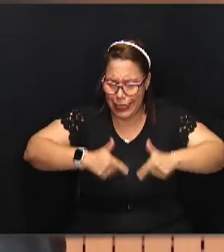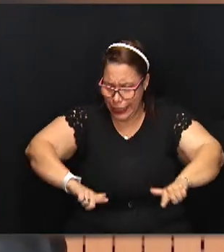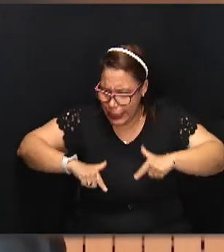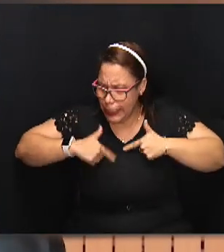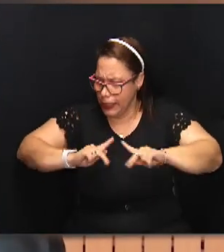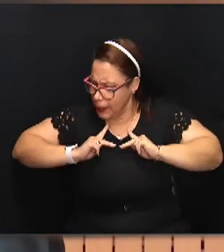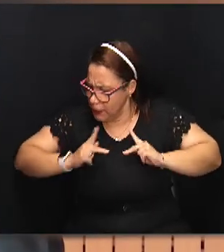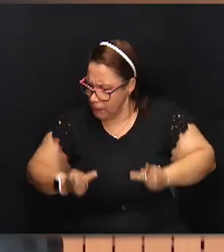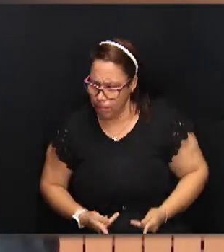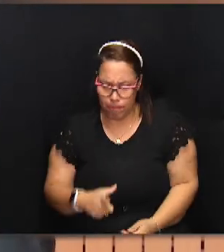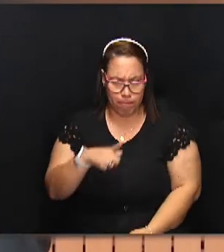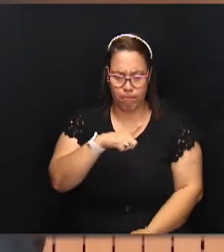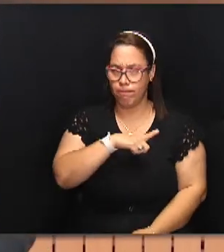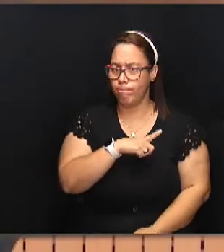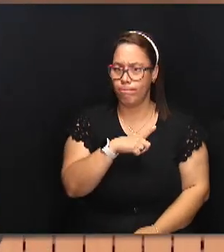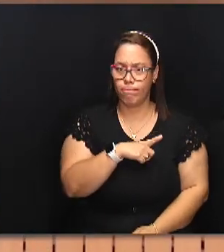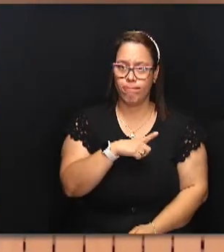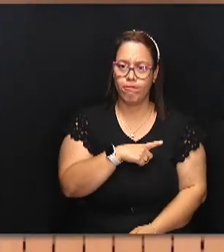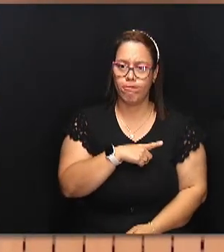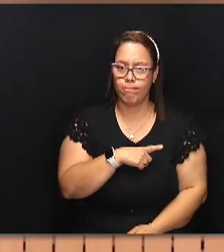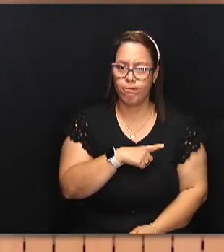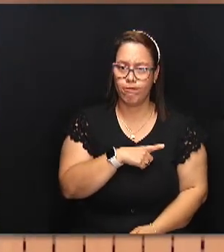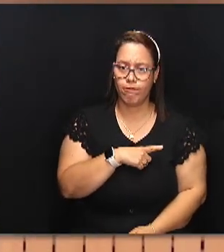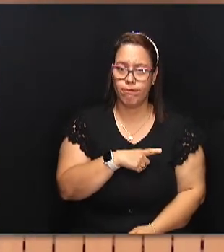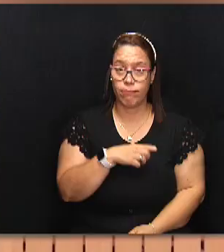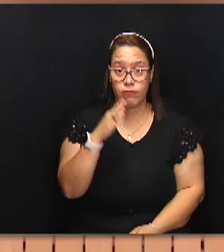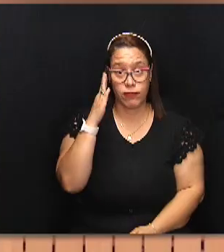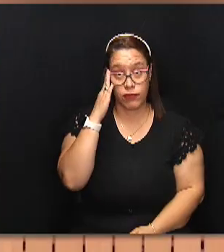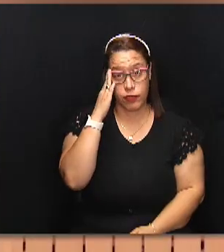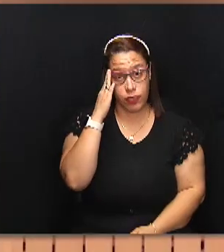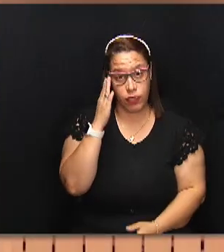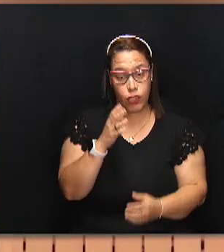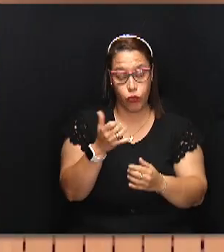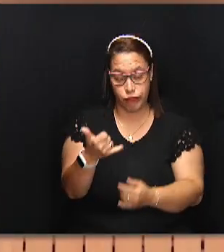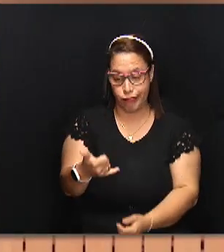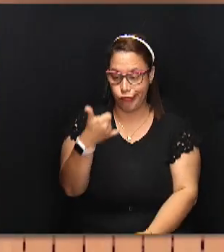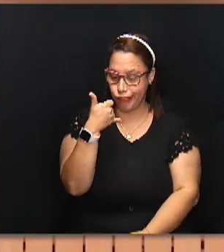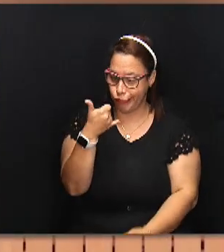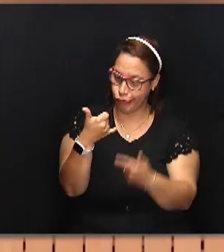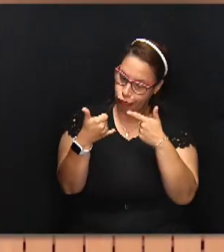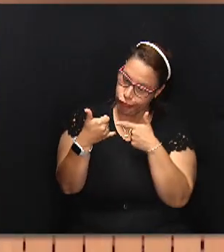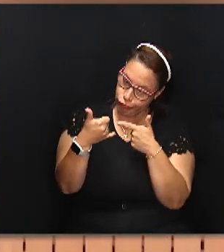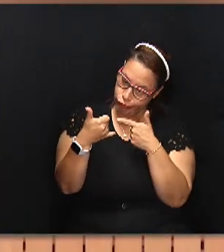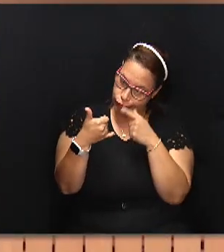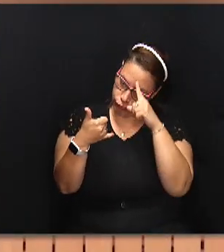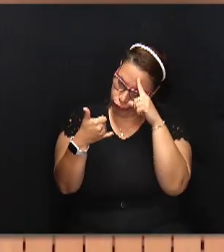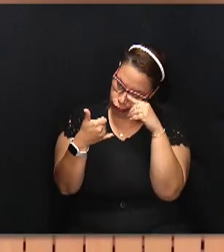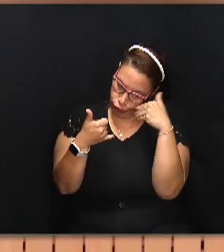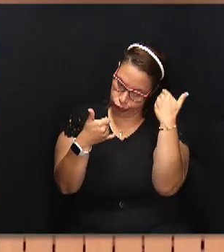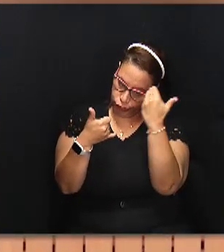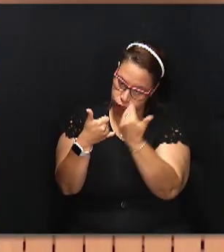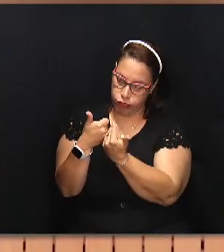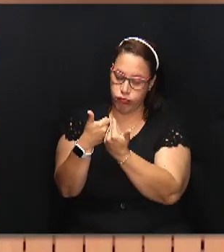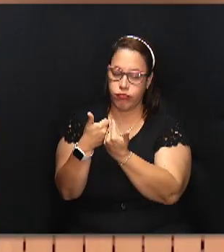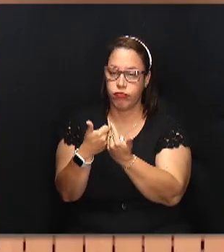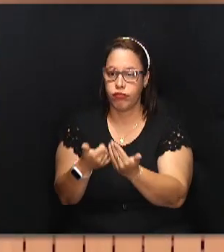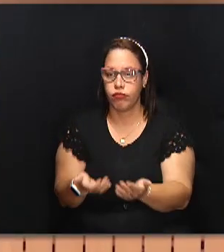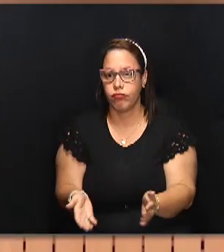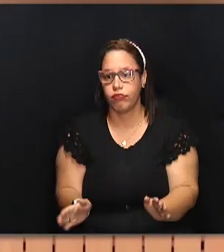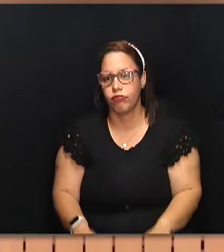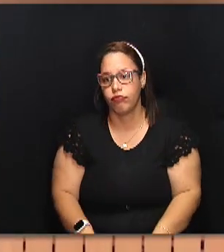ser humano tem, e muito em decorrência do celular, na palma da mão o dia inteiro, em que as